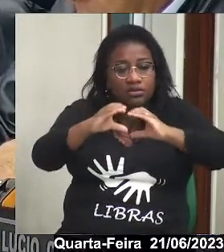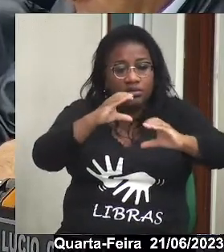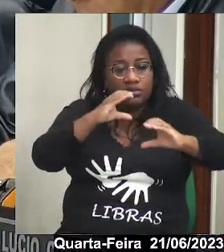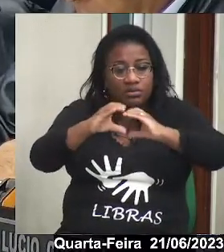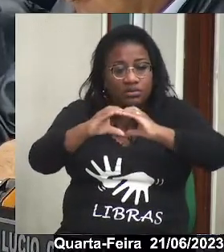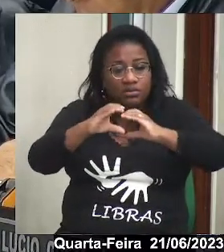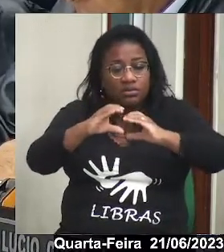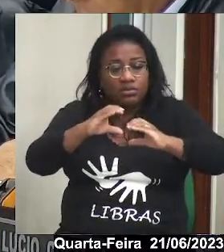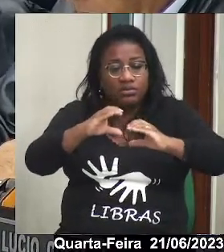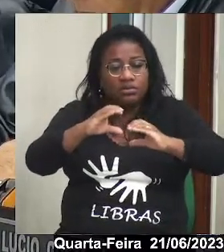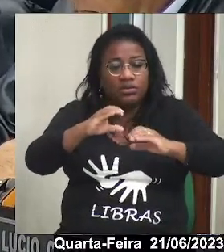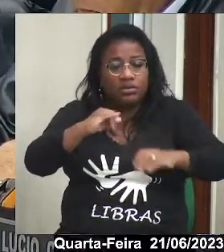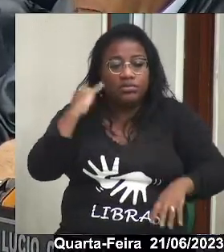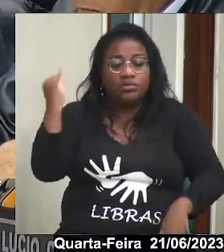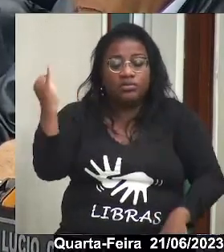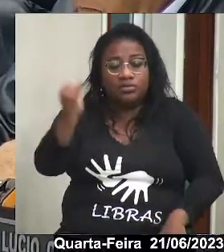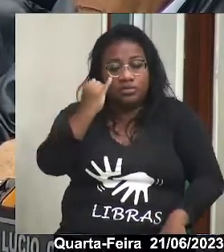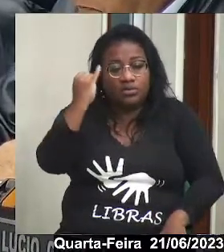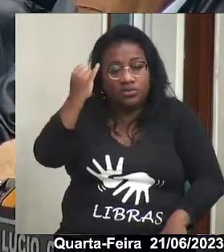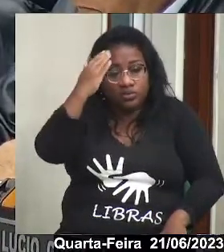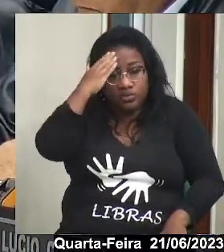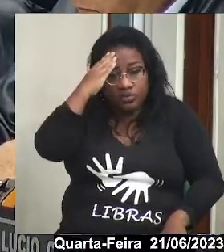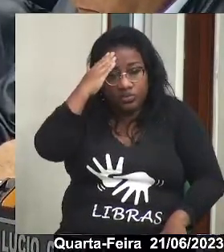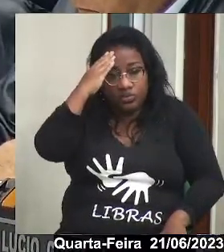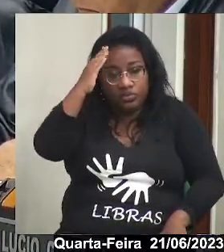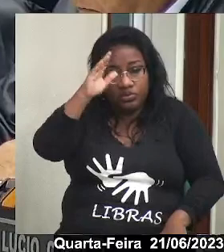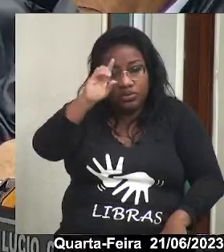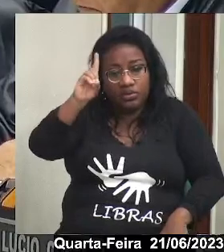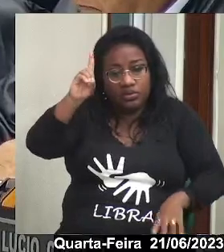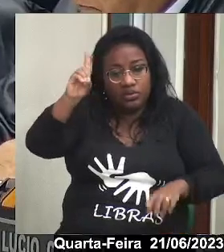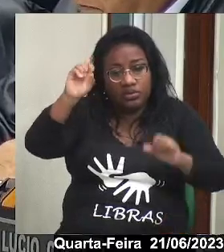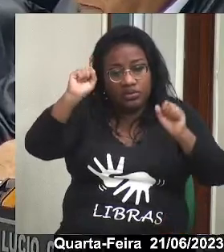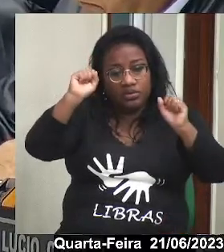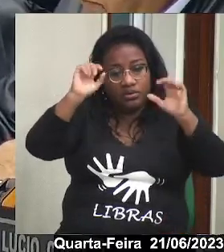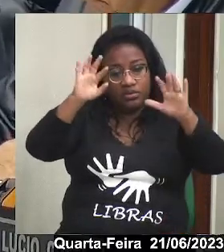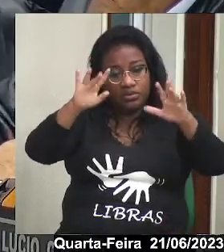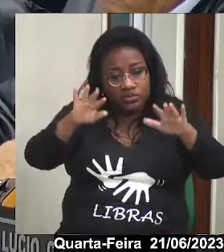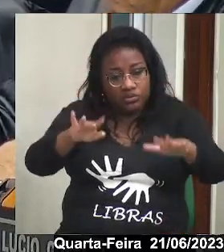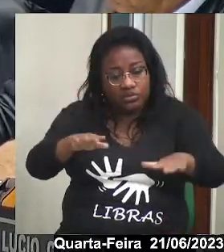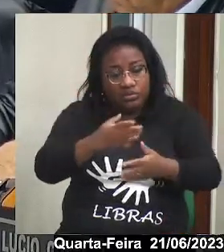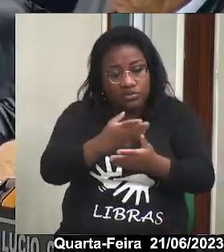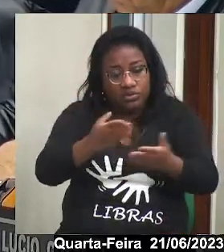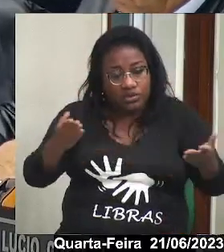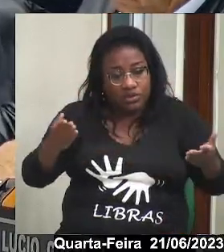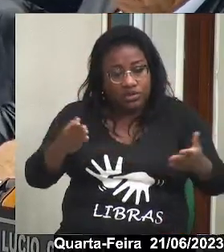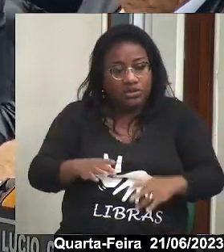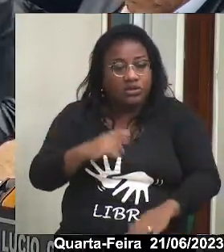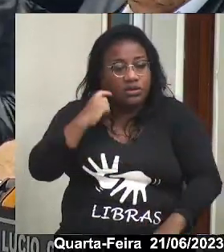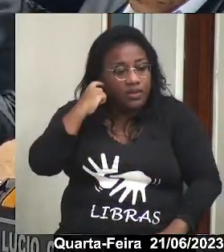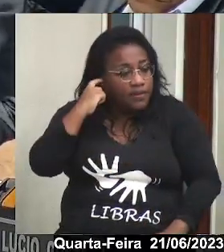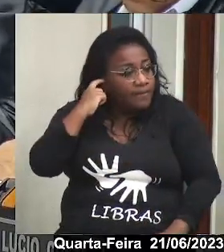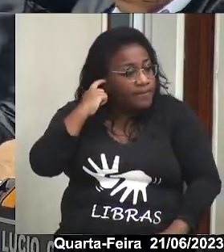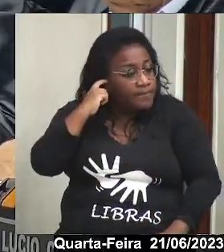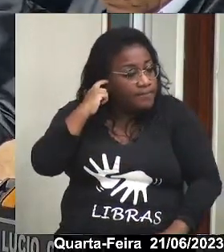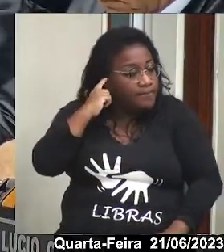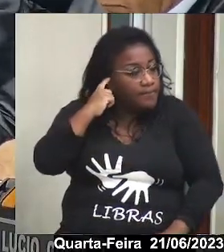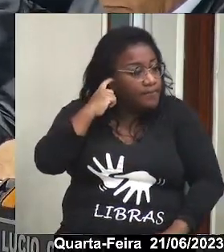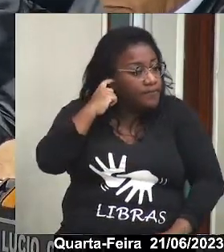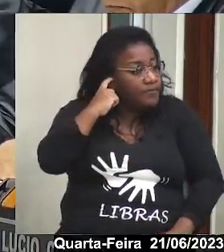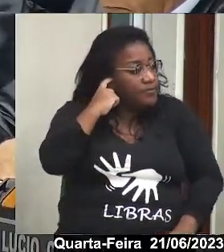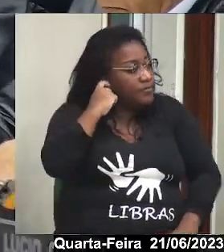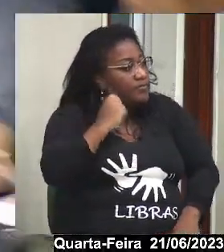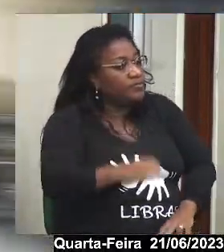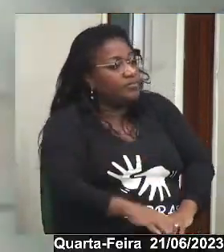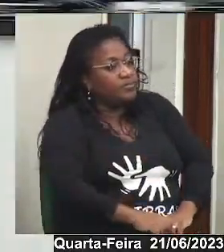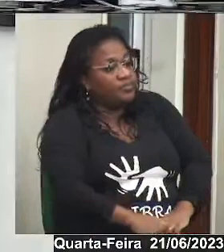tá bom? Eu acho que é muito importante, tá bom? Então, muito obrigado, Deus abençoe vocês e conte comigo, tá bom?